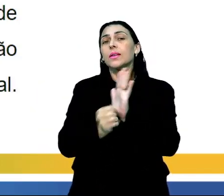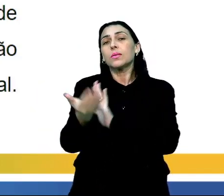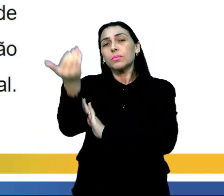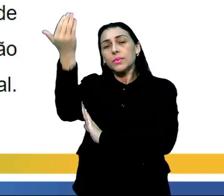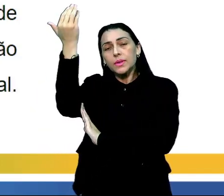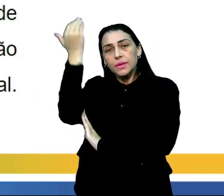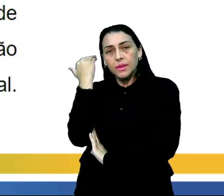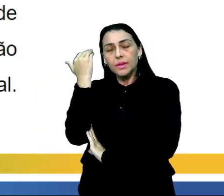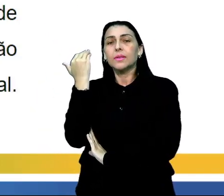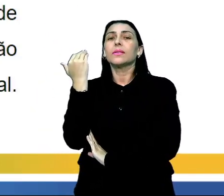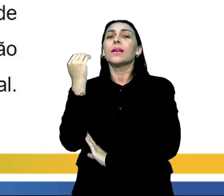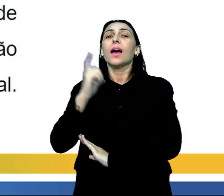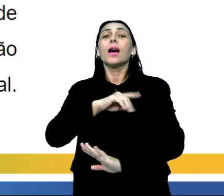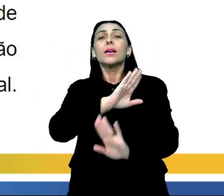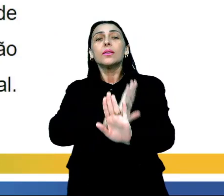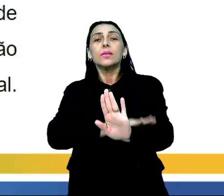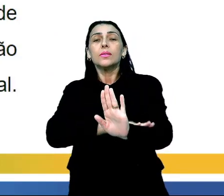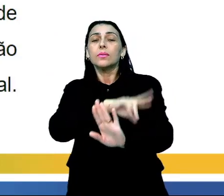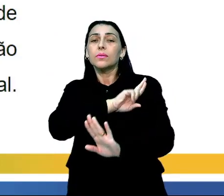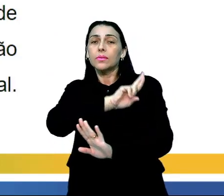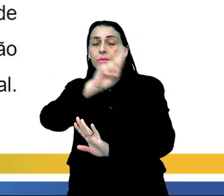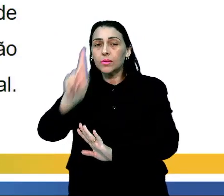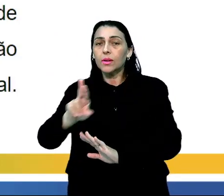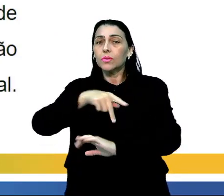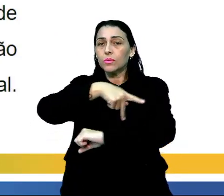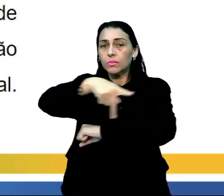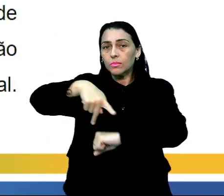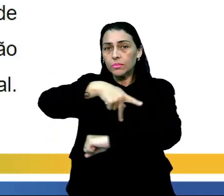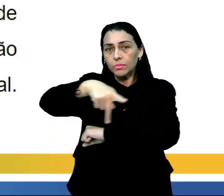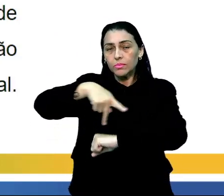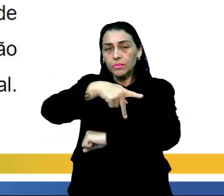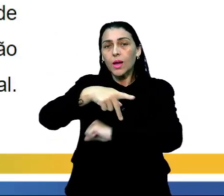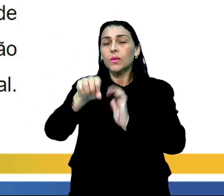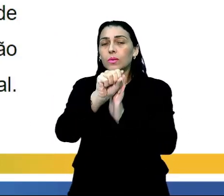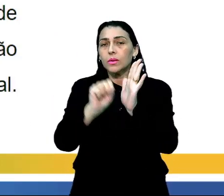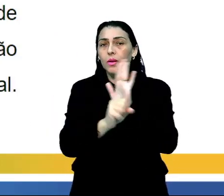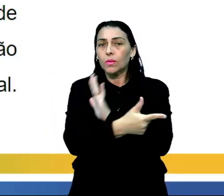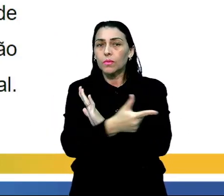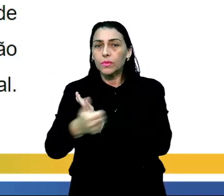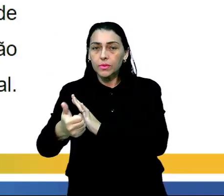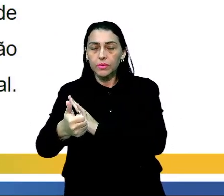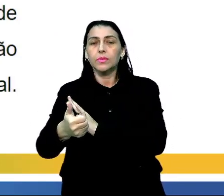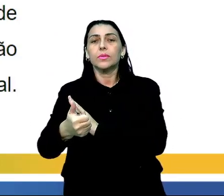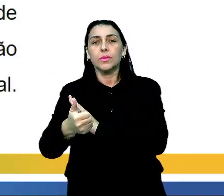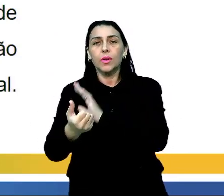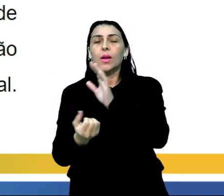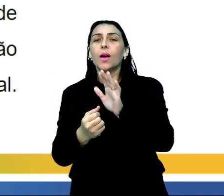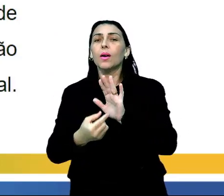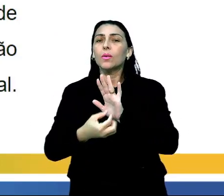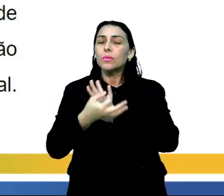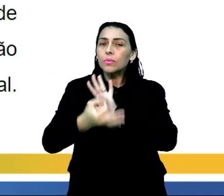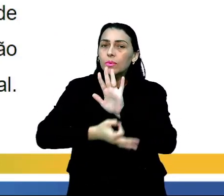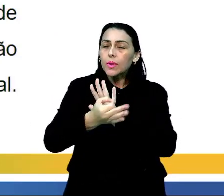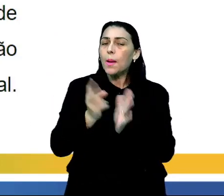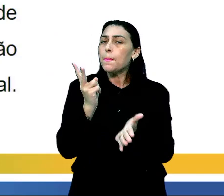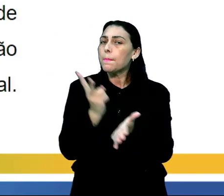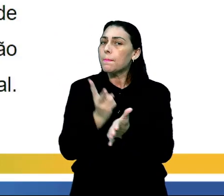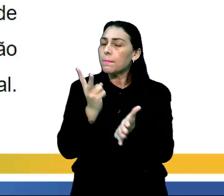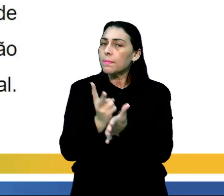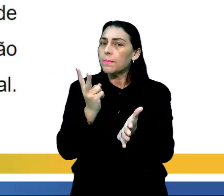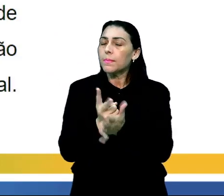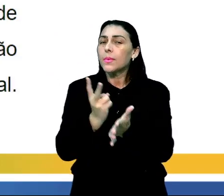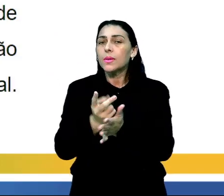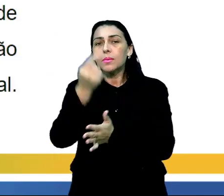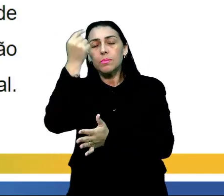séculos atrás, a intolerância religiosa do país, em pleno século XXI, sugere as mesmas